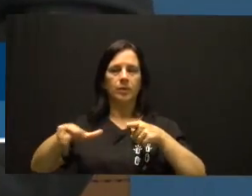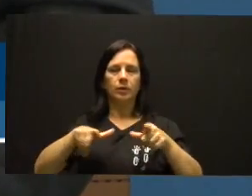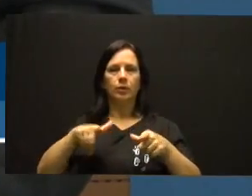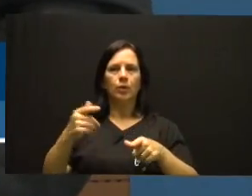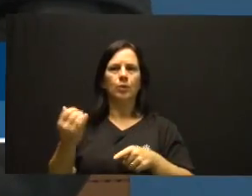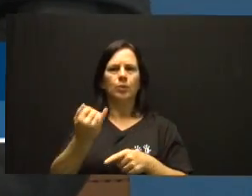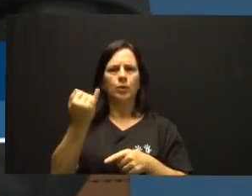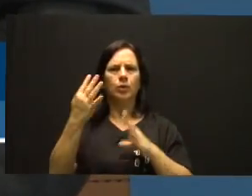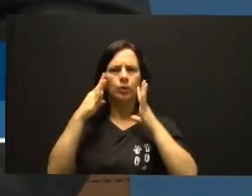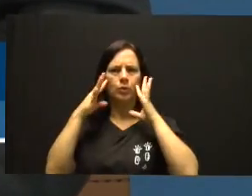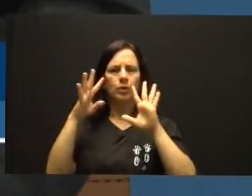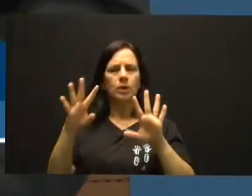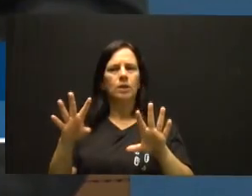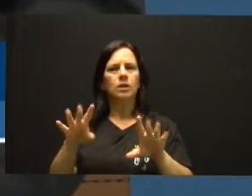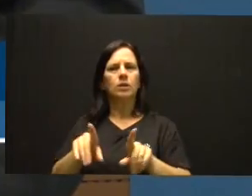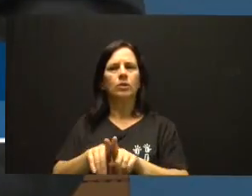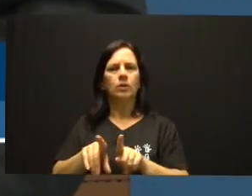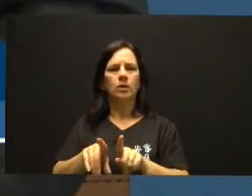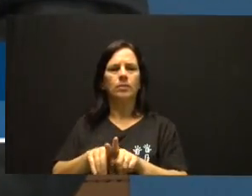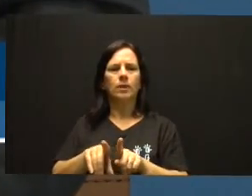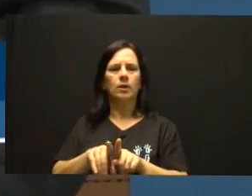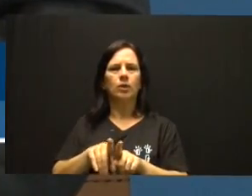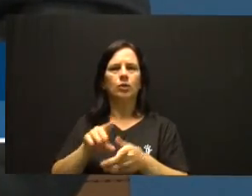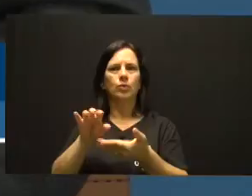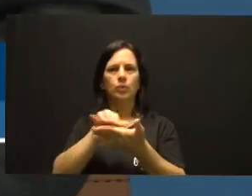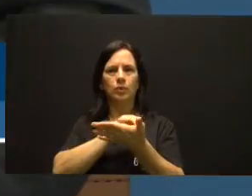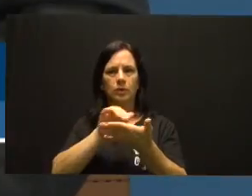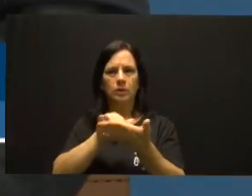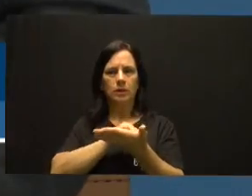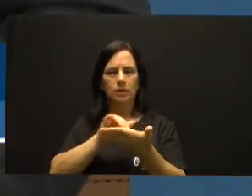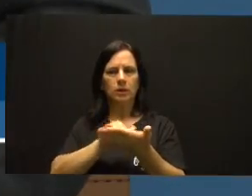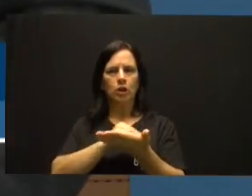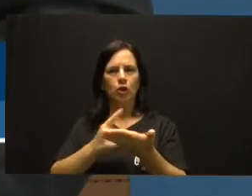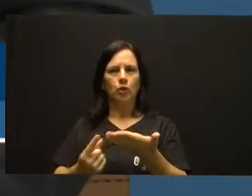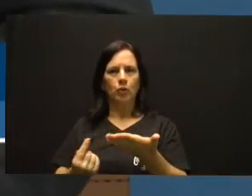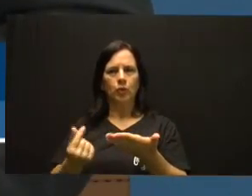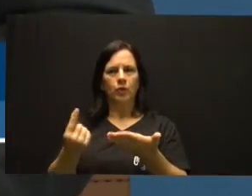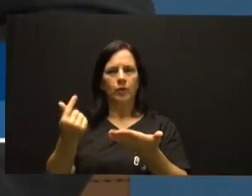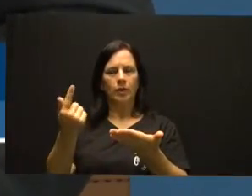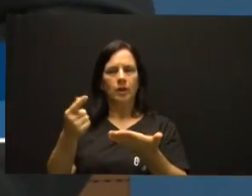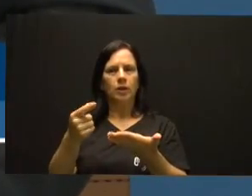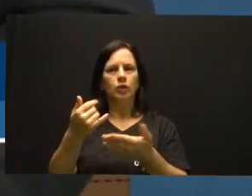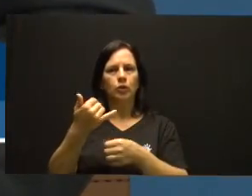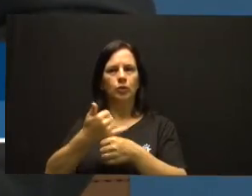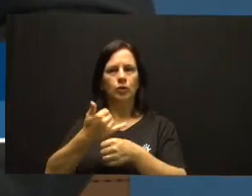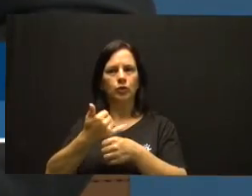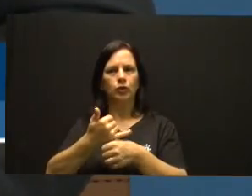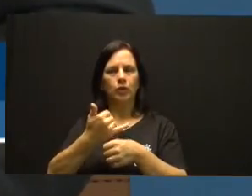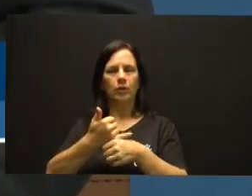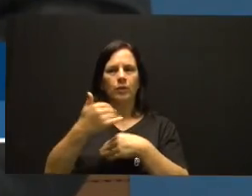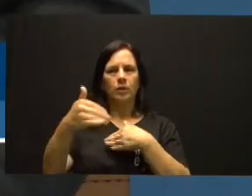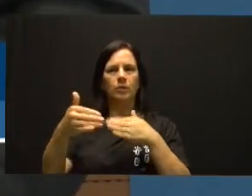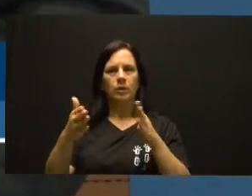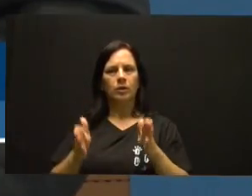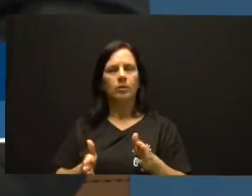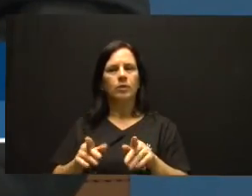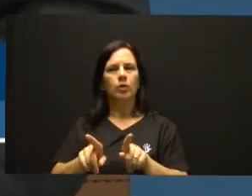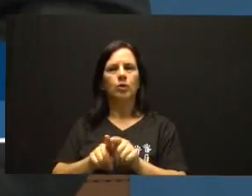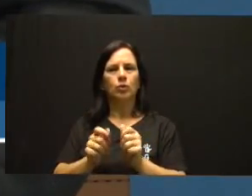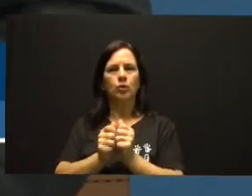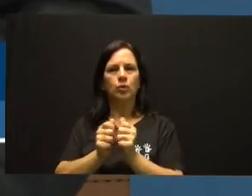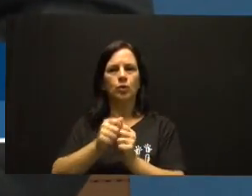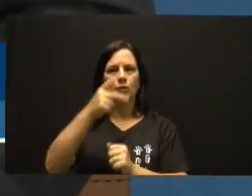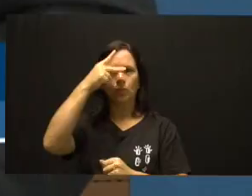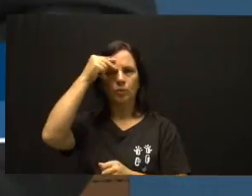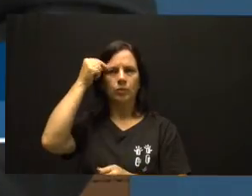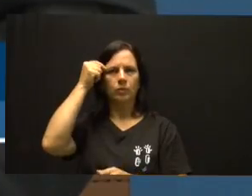aqui chamando a atenção também, tanto do nosso secretário municipal de finanças, ao nosso chefe de gabinete também, e ao prefeito